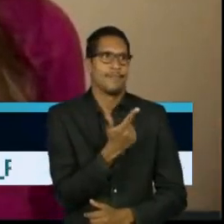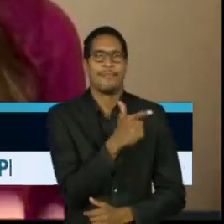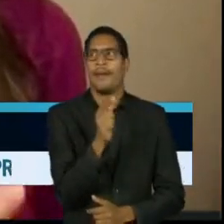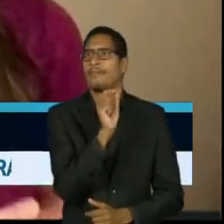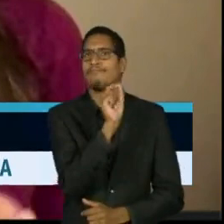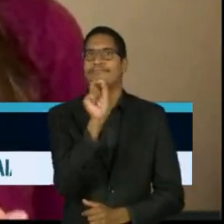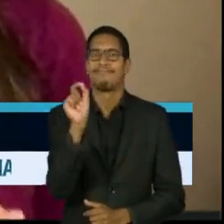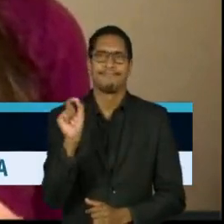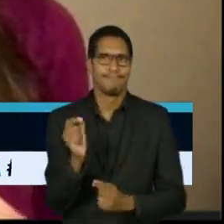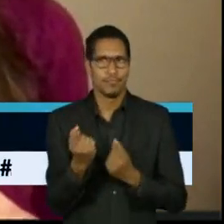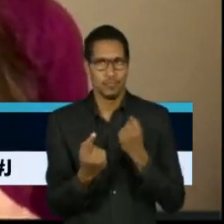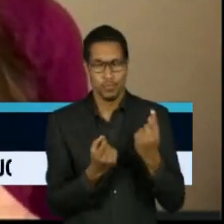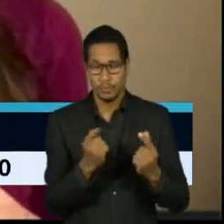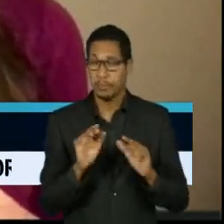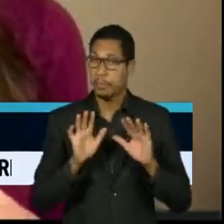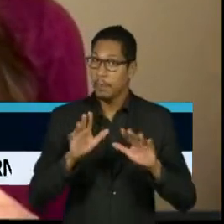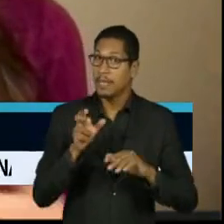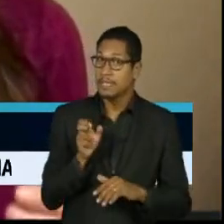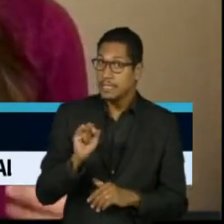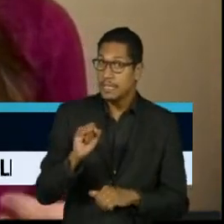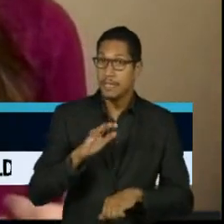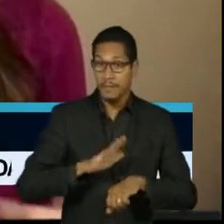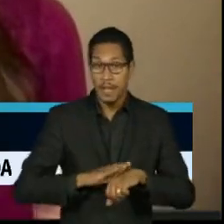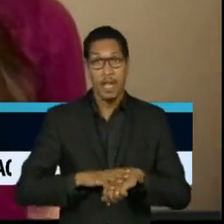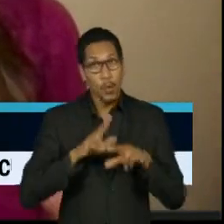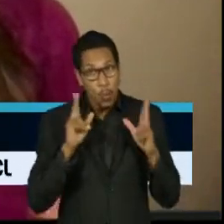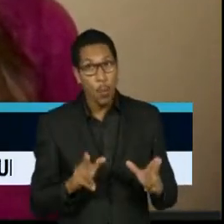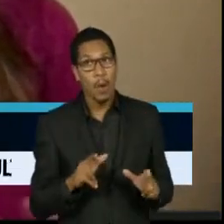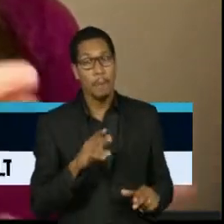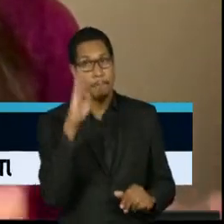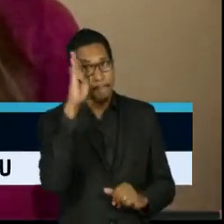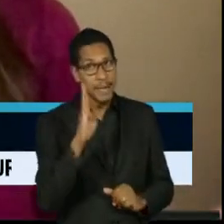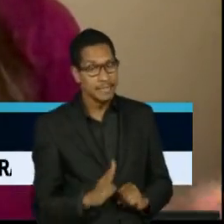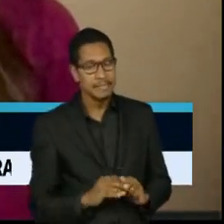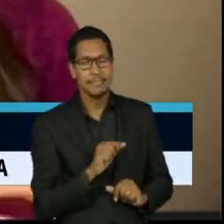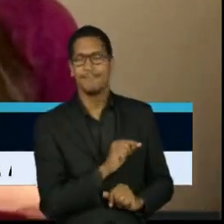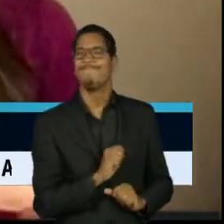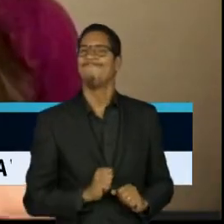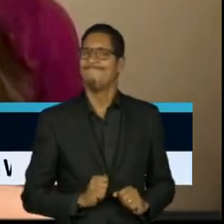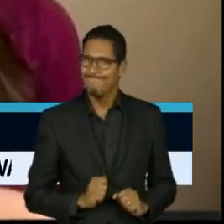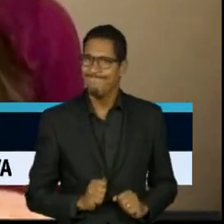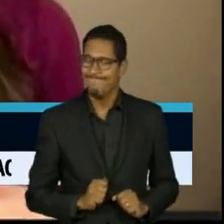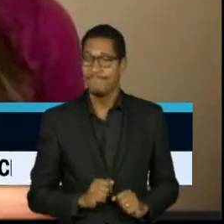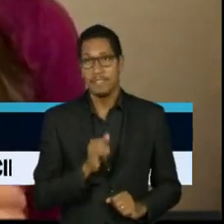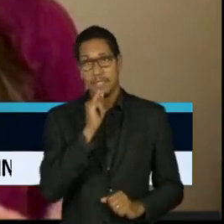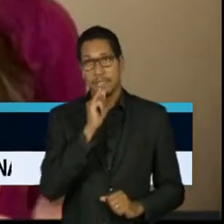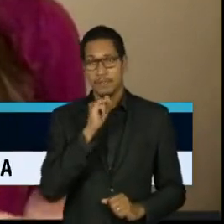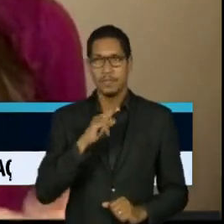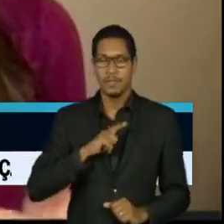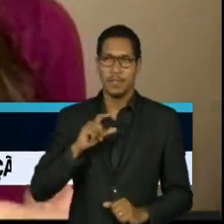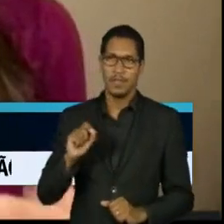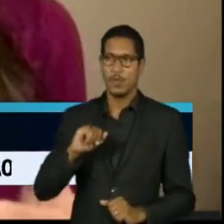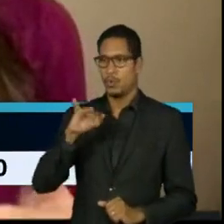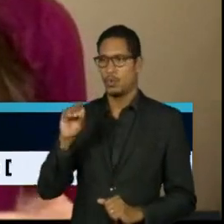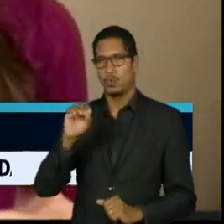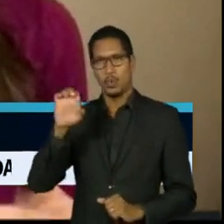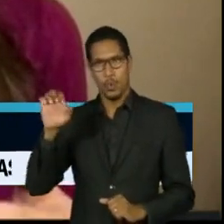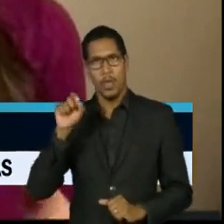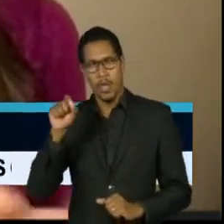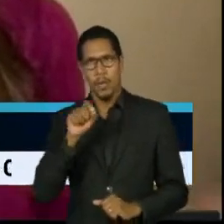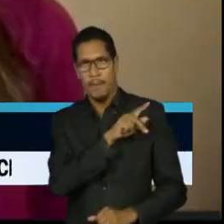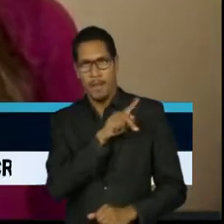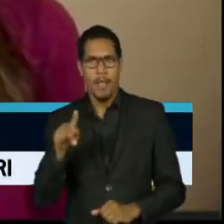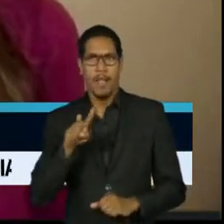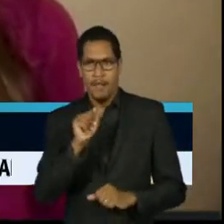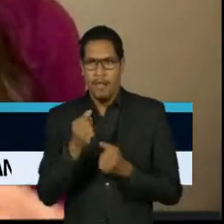esse espírito, se isso estivesse sendo feito no Brasil, aqui, por exemplo, o presidente Joe Biden, ele vai começar a